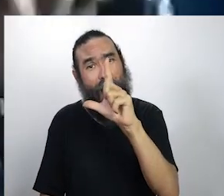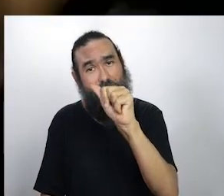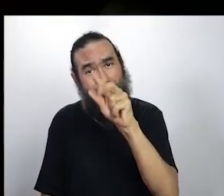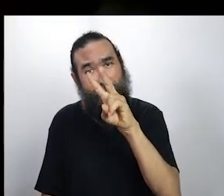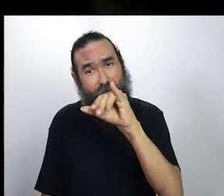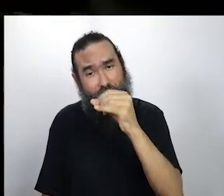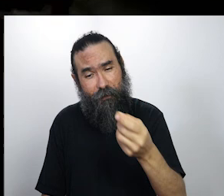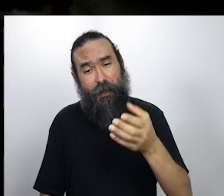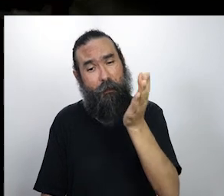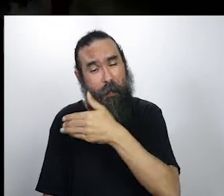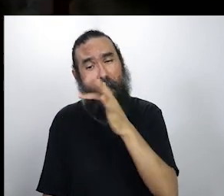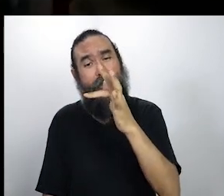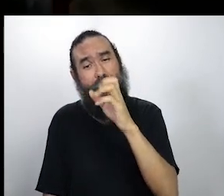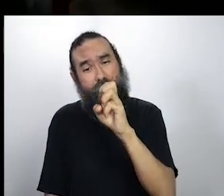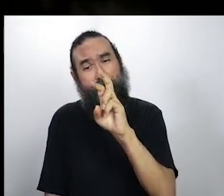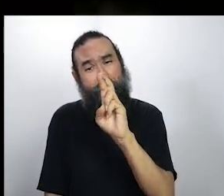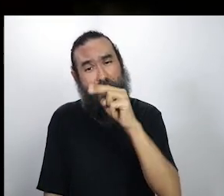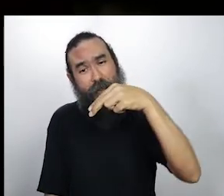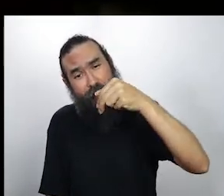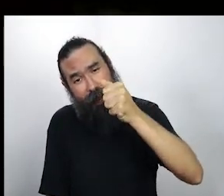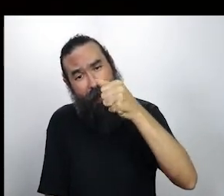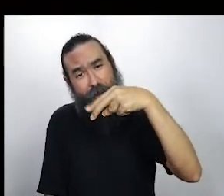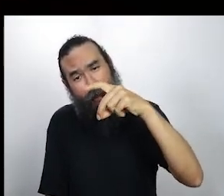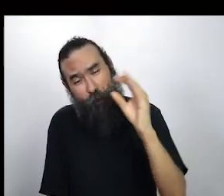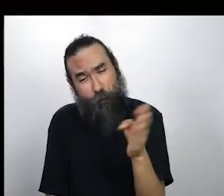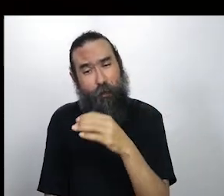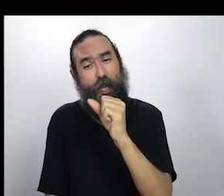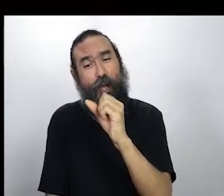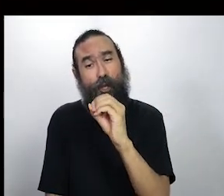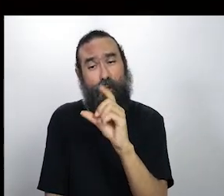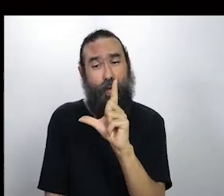Boa noite para todo mundo. Augusto.